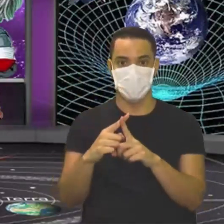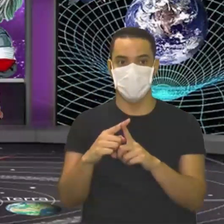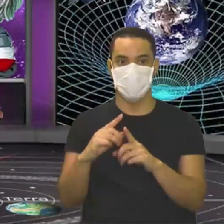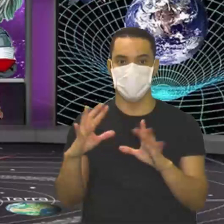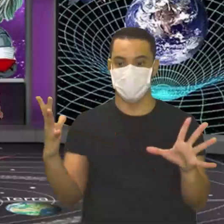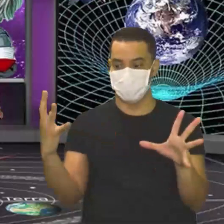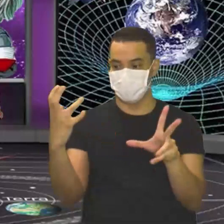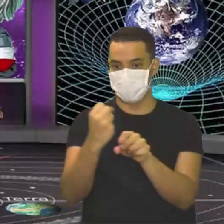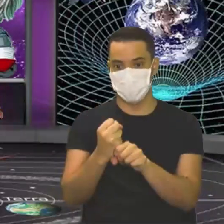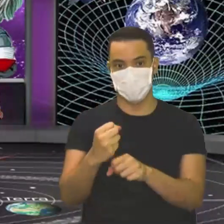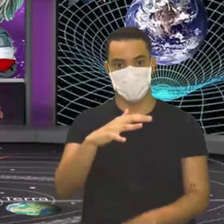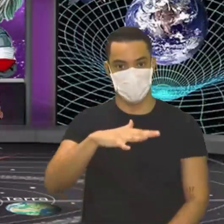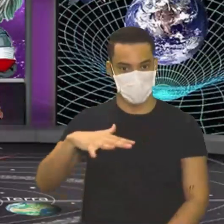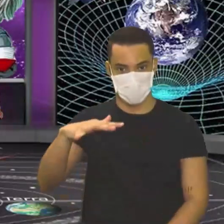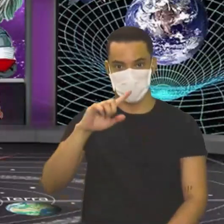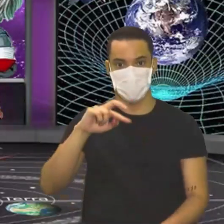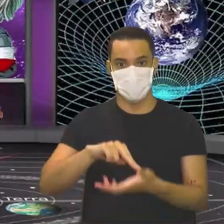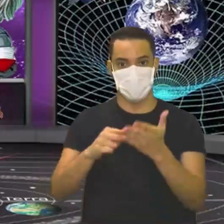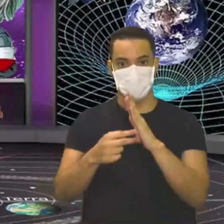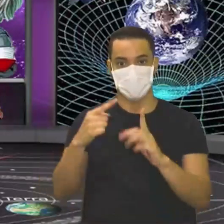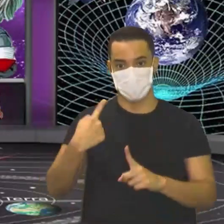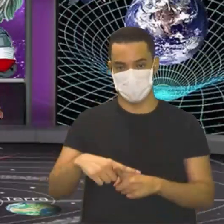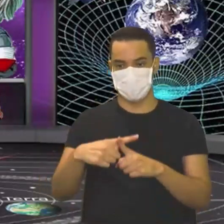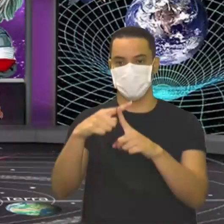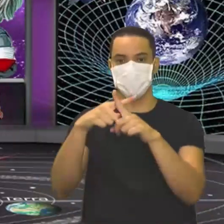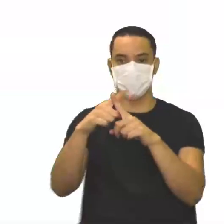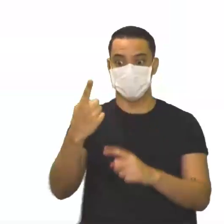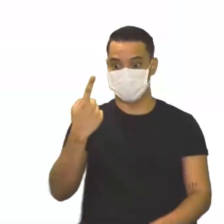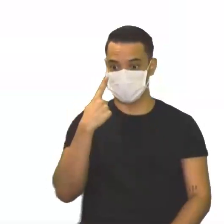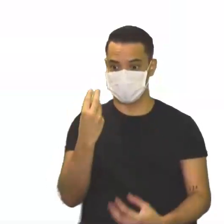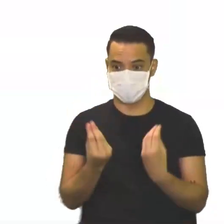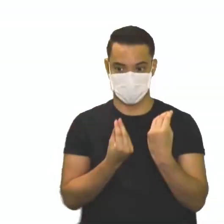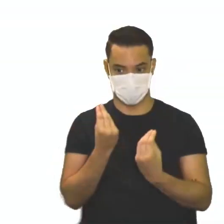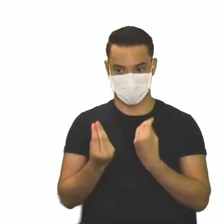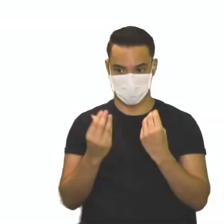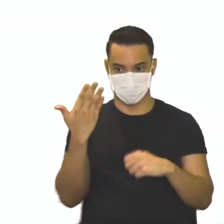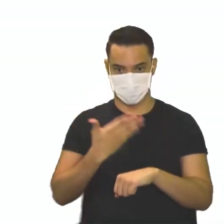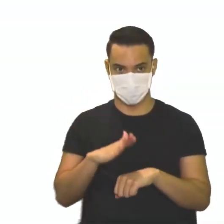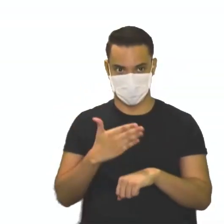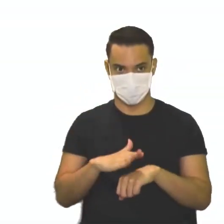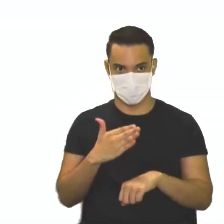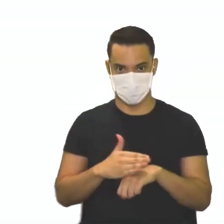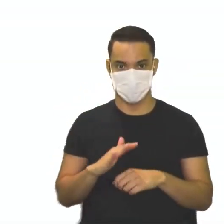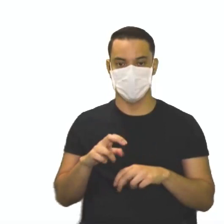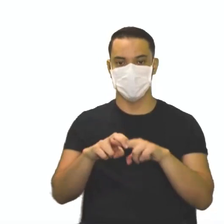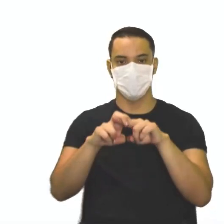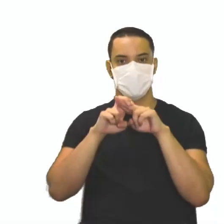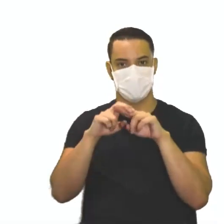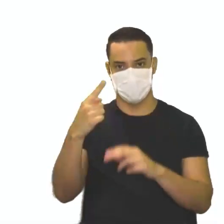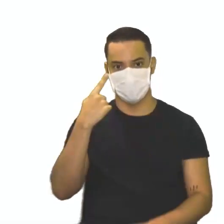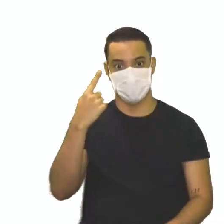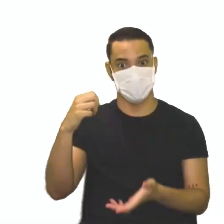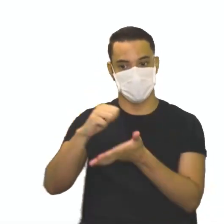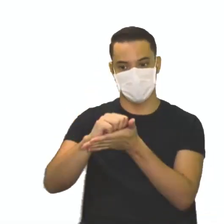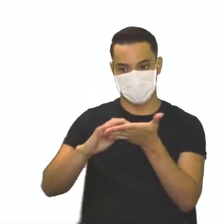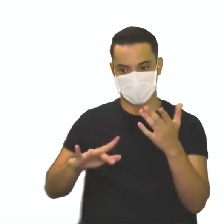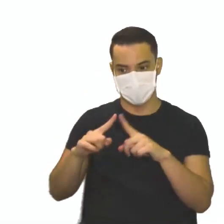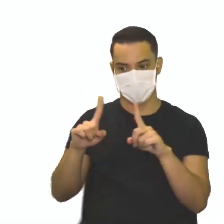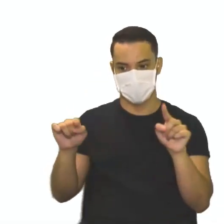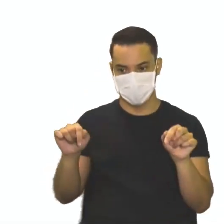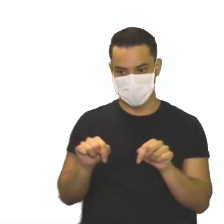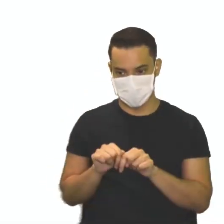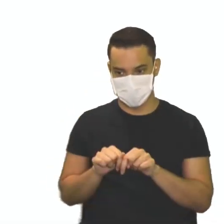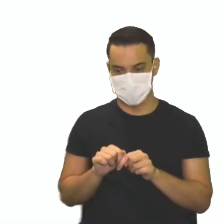elétrica vai ser positivo. Então vamos lá ver como isso fica na prática? Então nós temos aí a atividade de